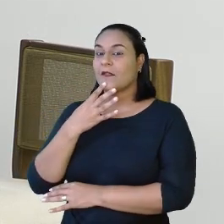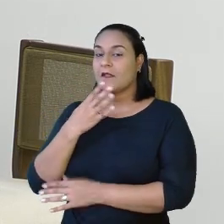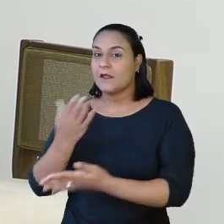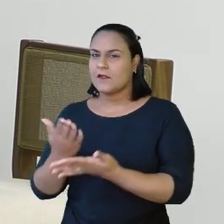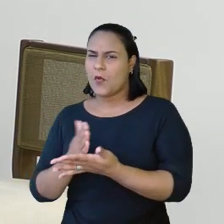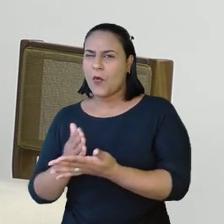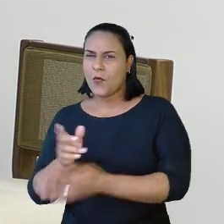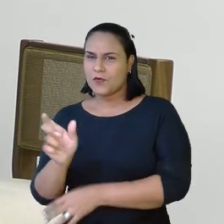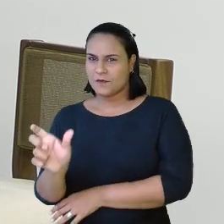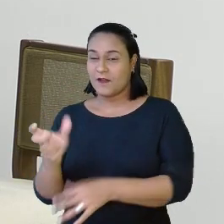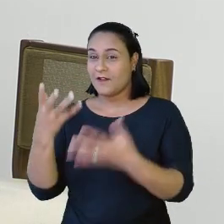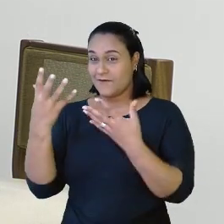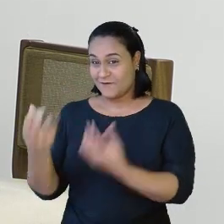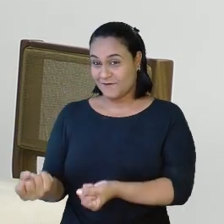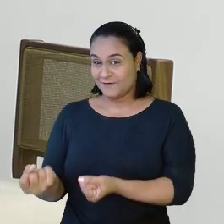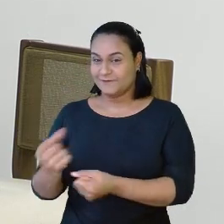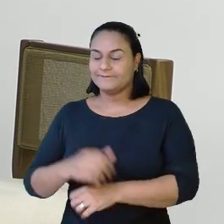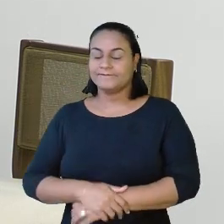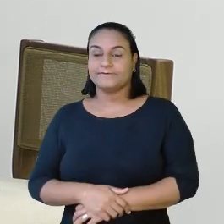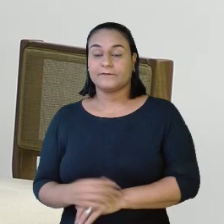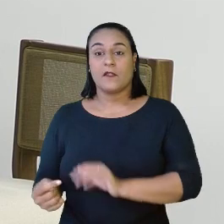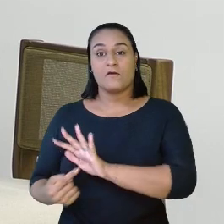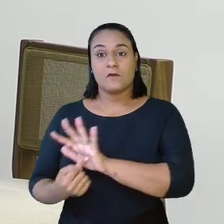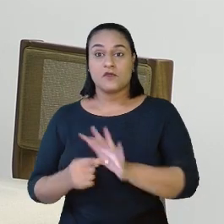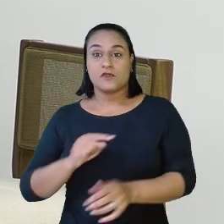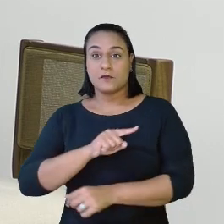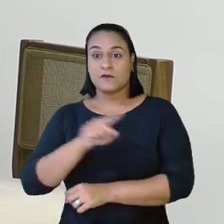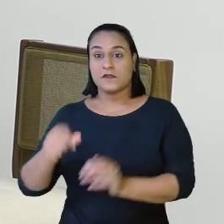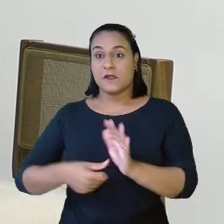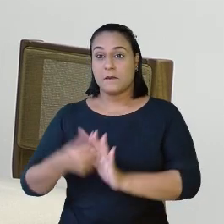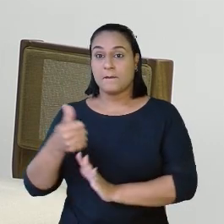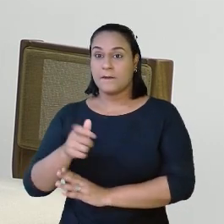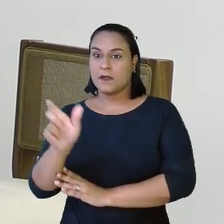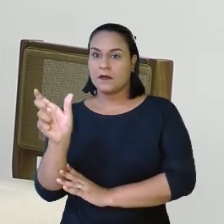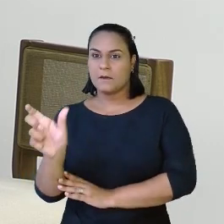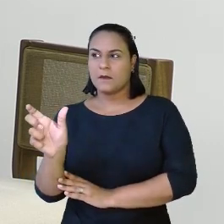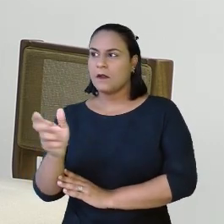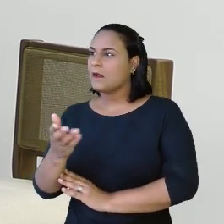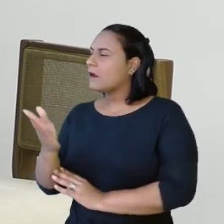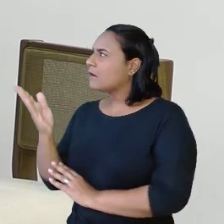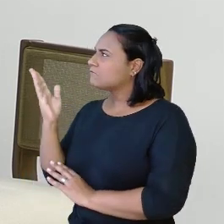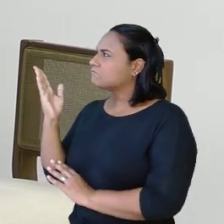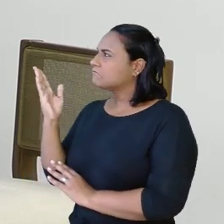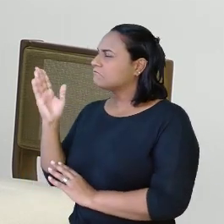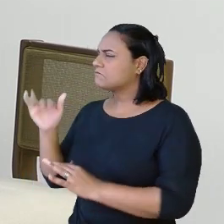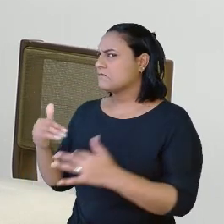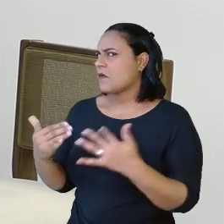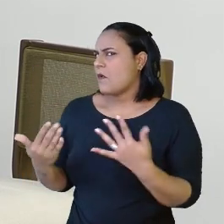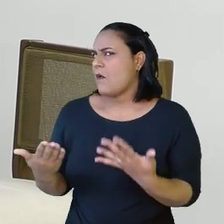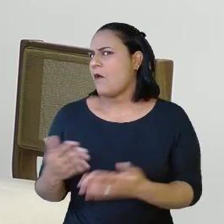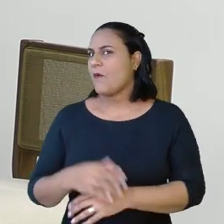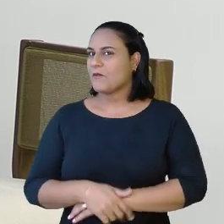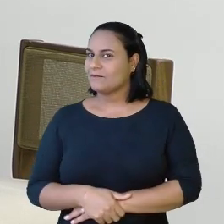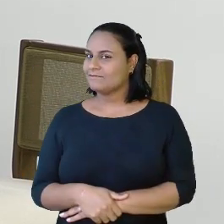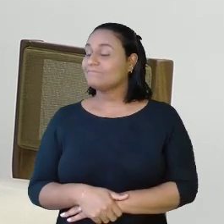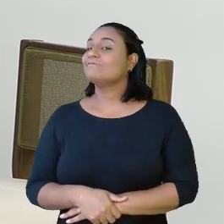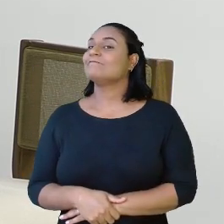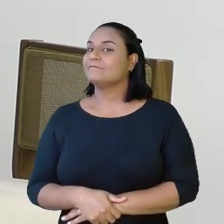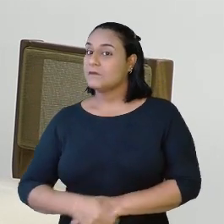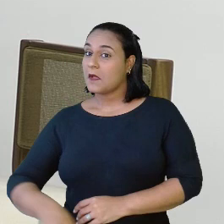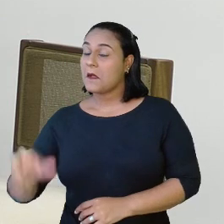palavras. Vamos lá? Eu vou trazer para vocês a primeira palavrinha. Que palavra será? É uma palavra que